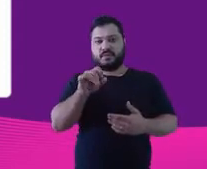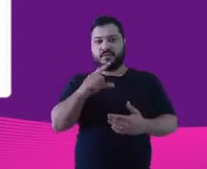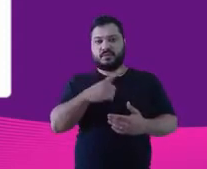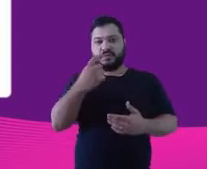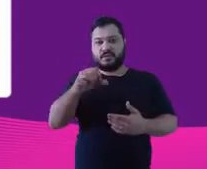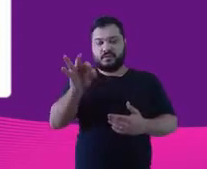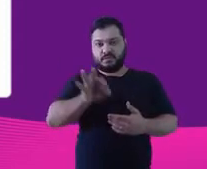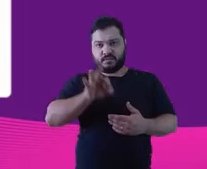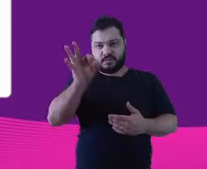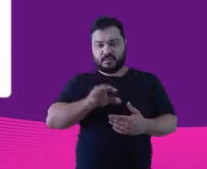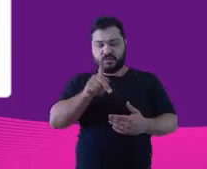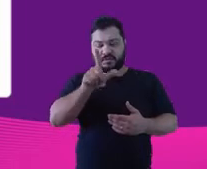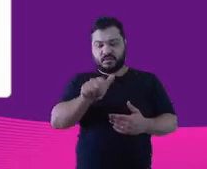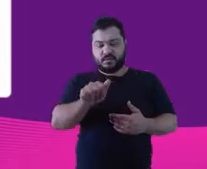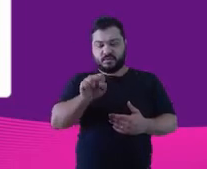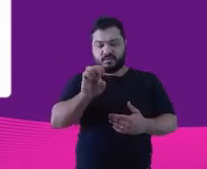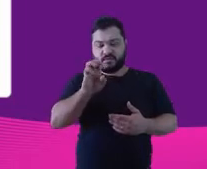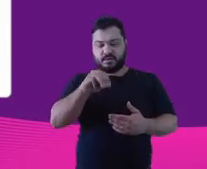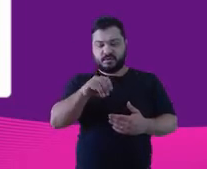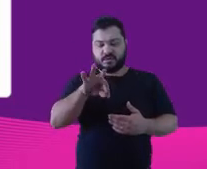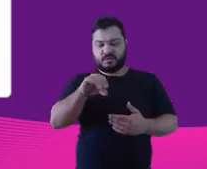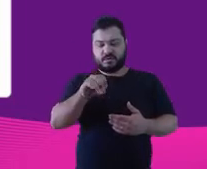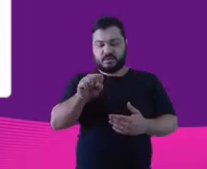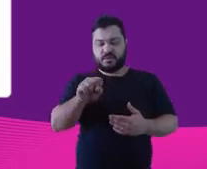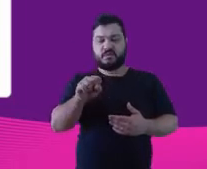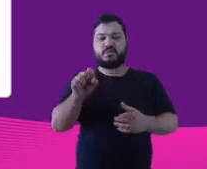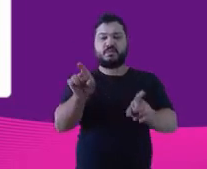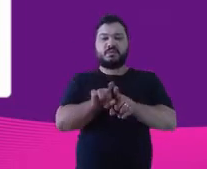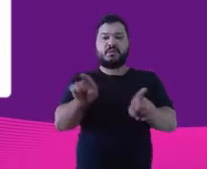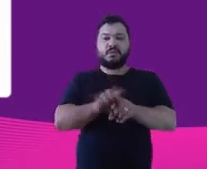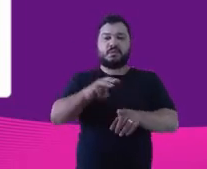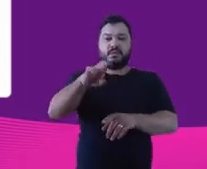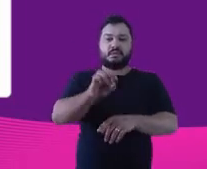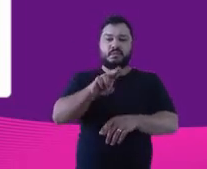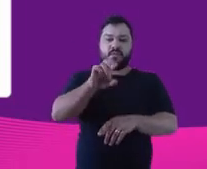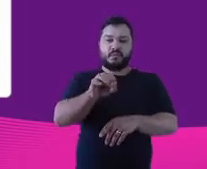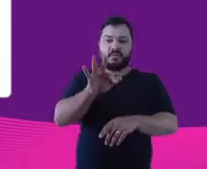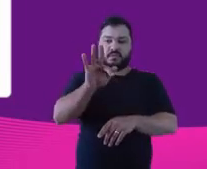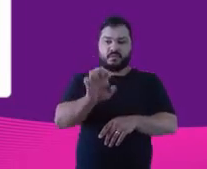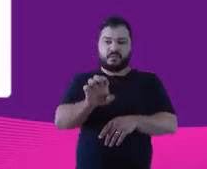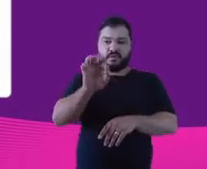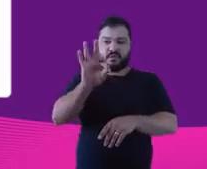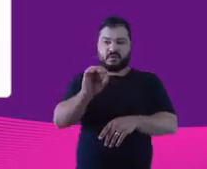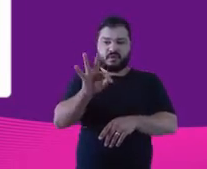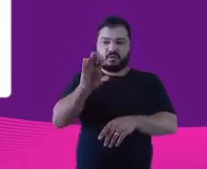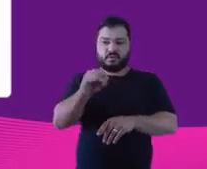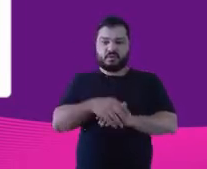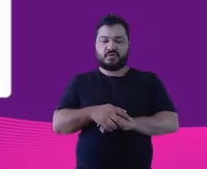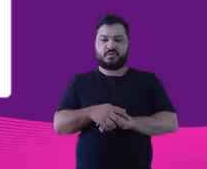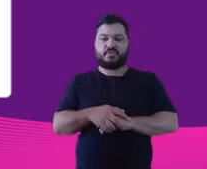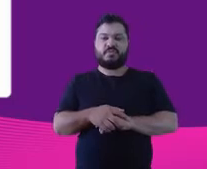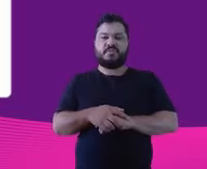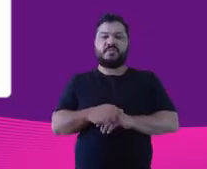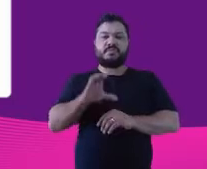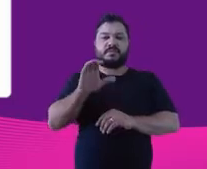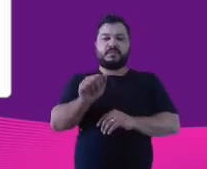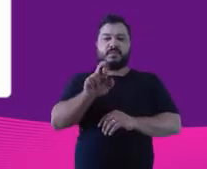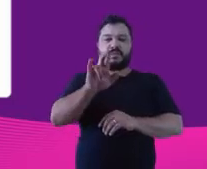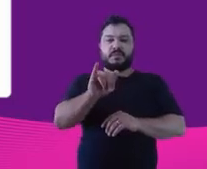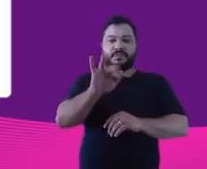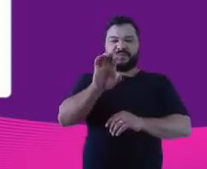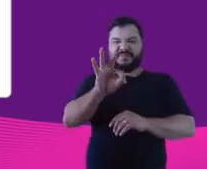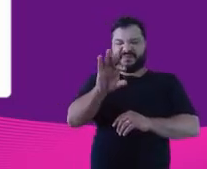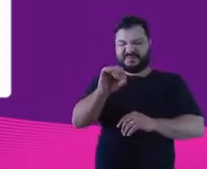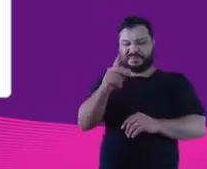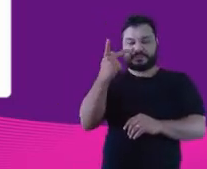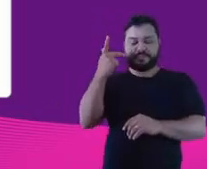plasmócitos com fenótipo anômalo na imunofenotipagem, eles eram cadeia leve capa, cariótipo normal desse